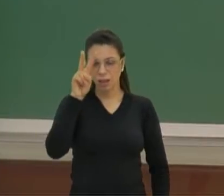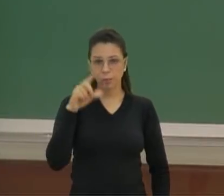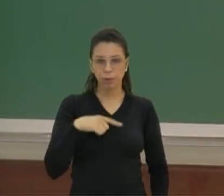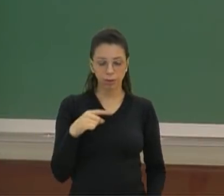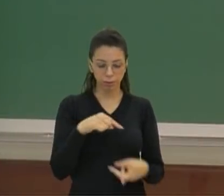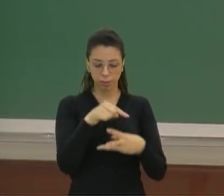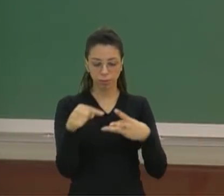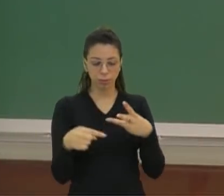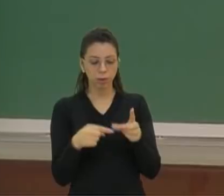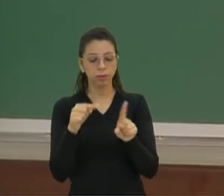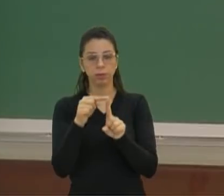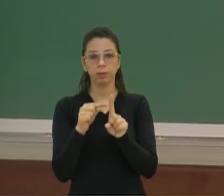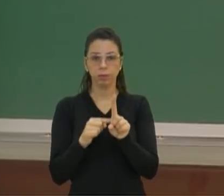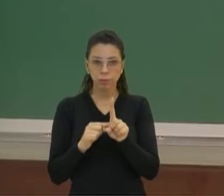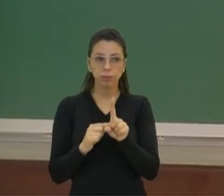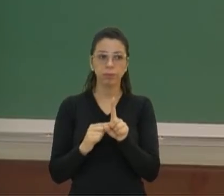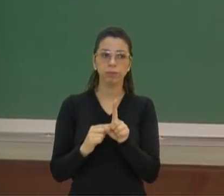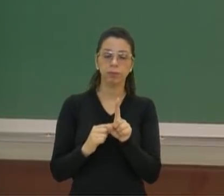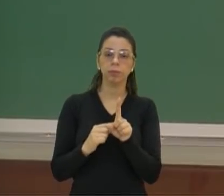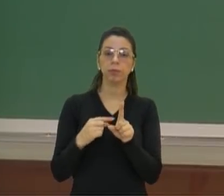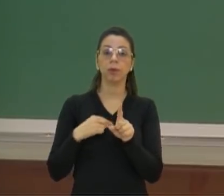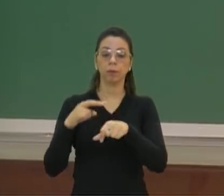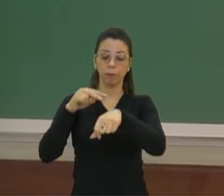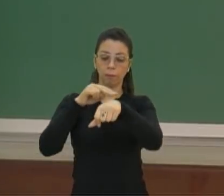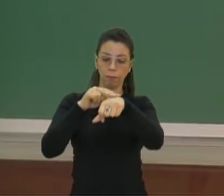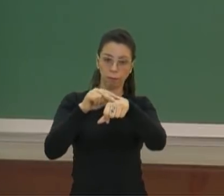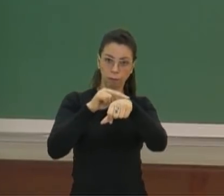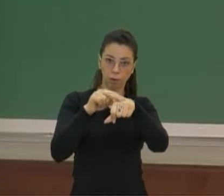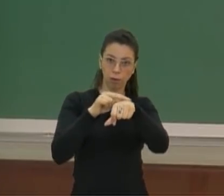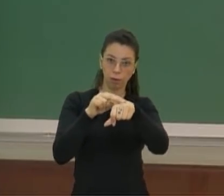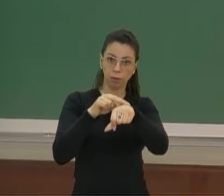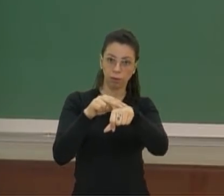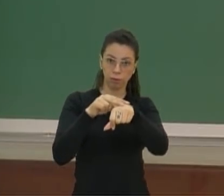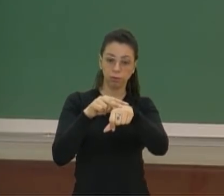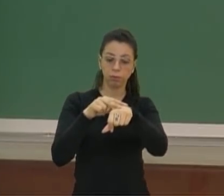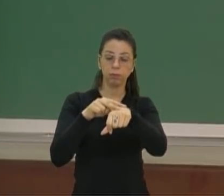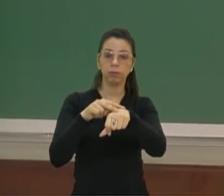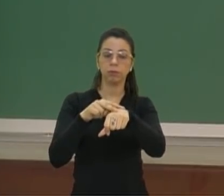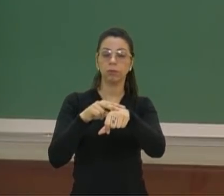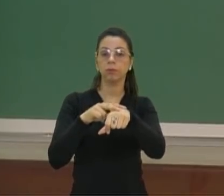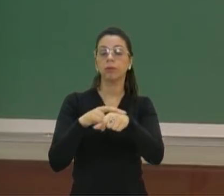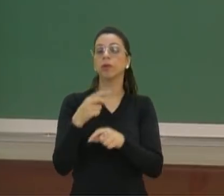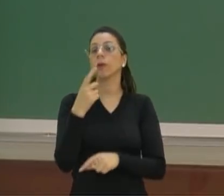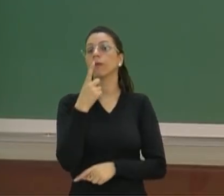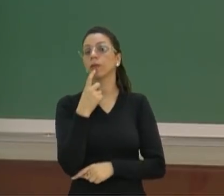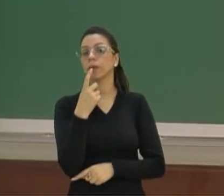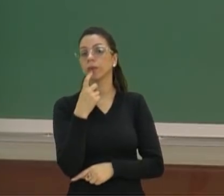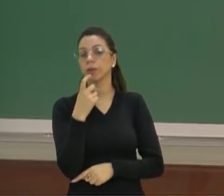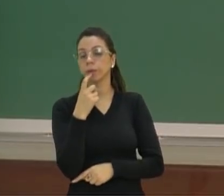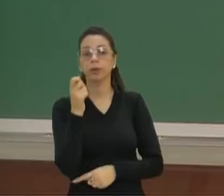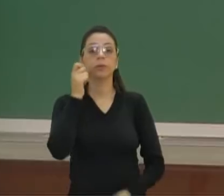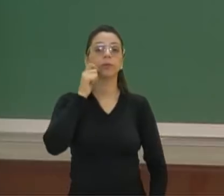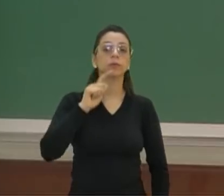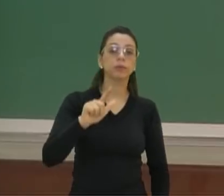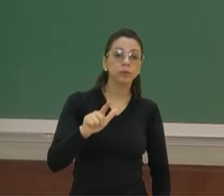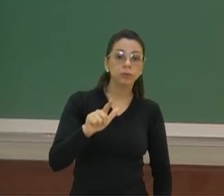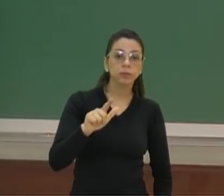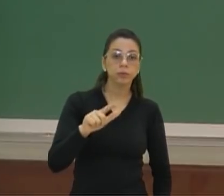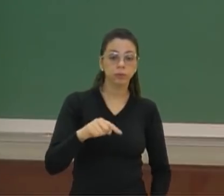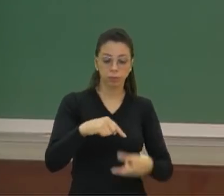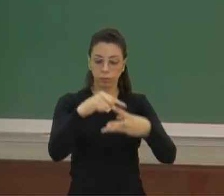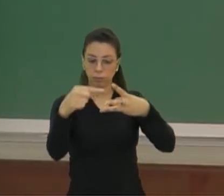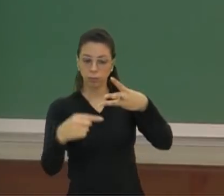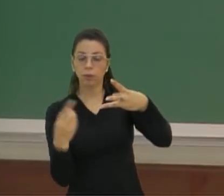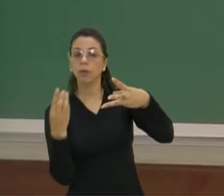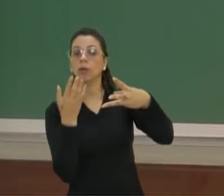3 tipos de cones? Os verdes, né, que capturavam a luz verde, vermelhos e azuis. Essas 3